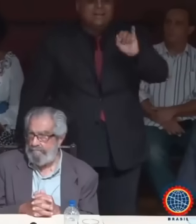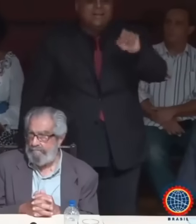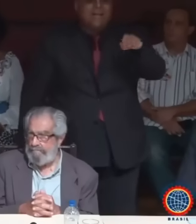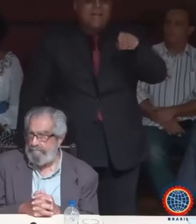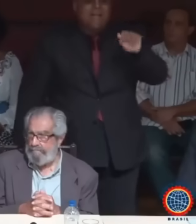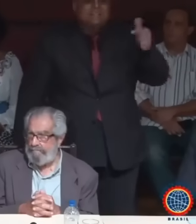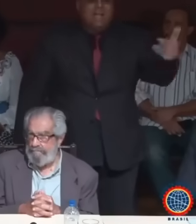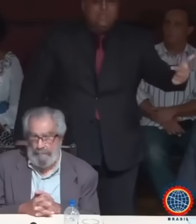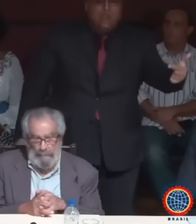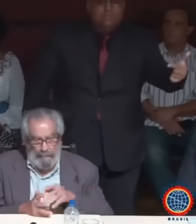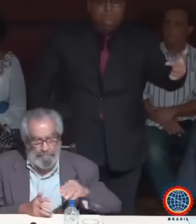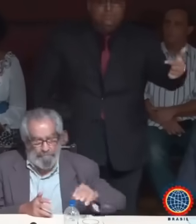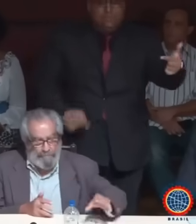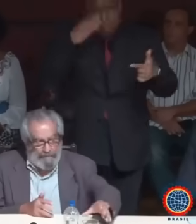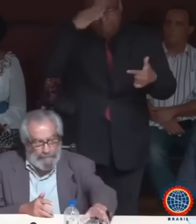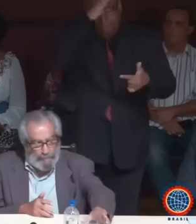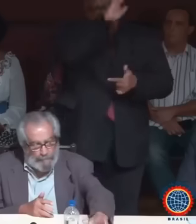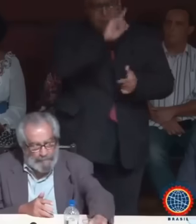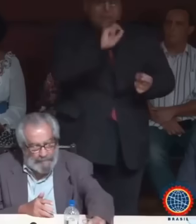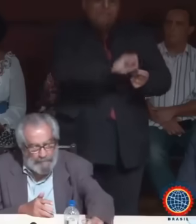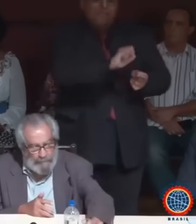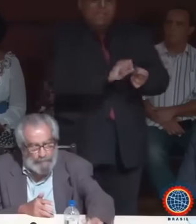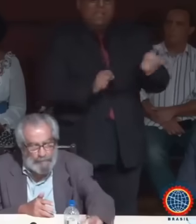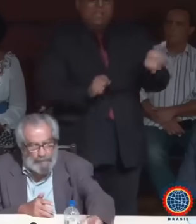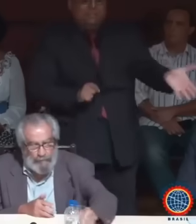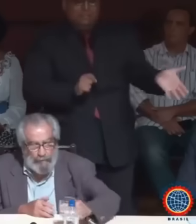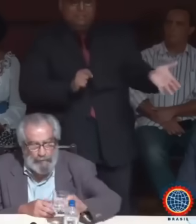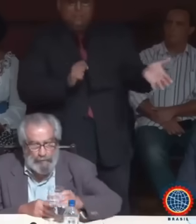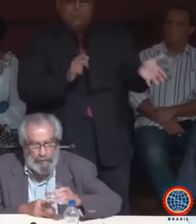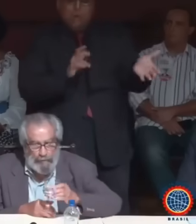o meu adversário tinha feito uma